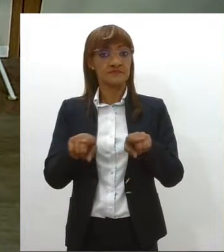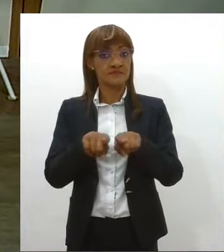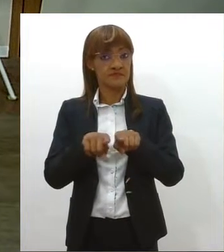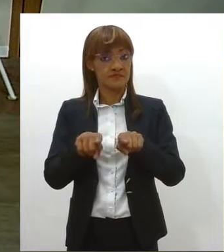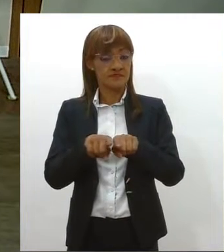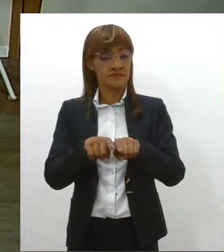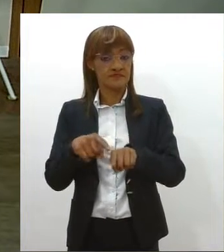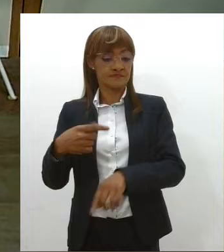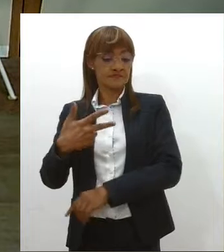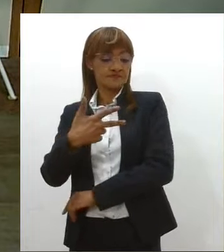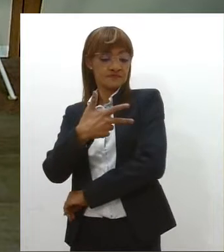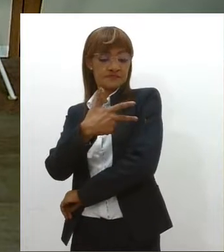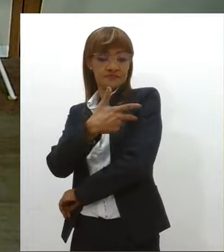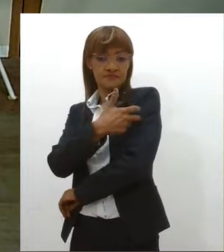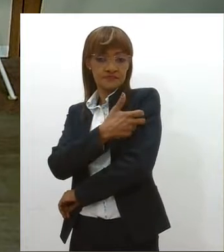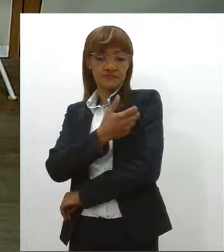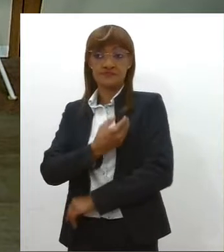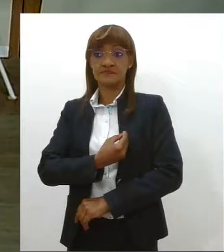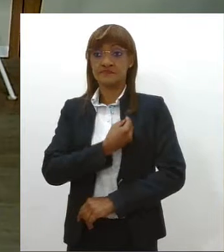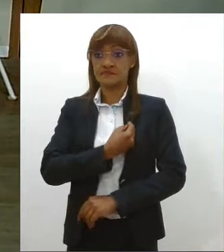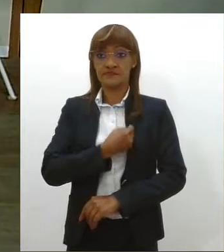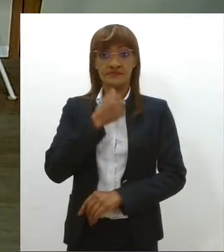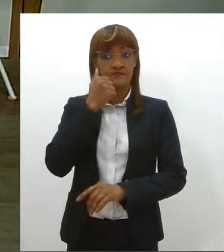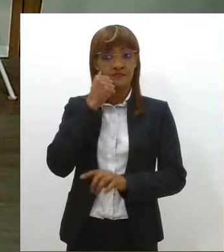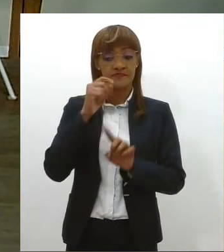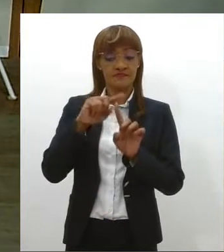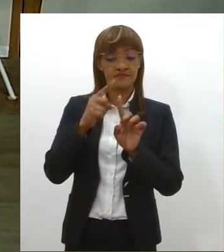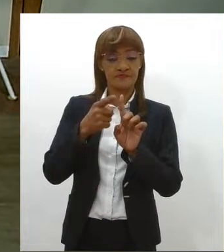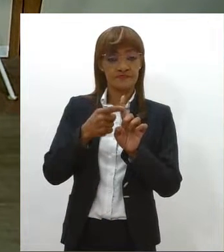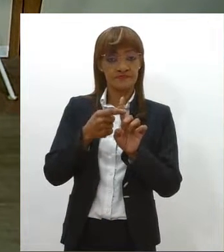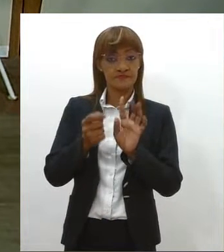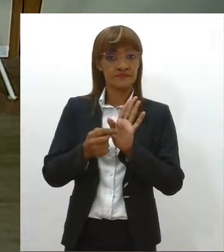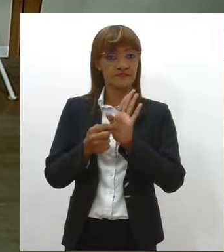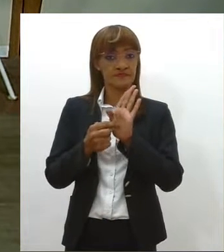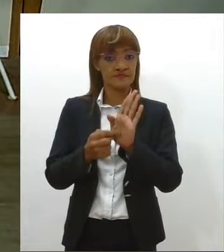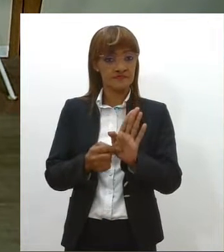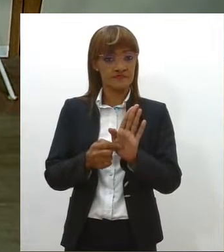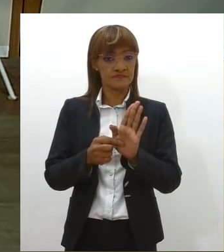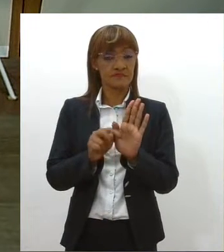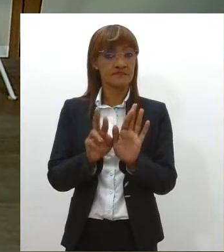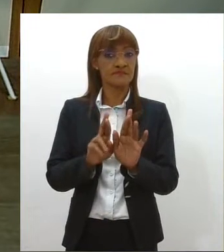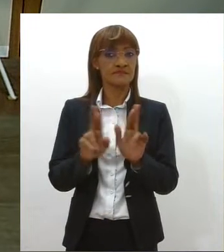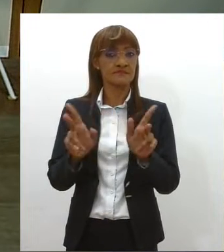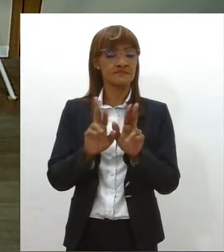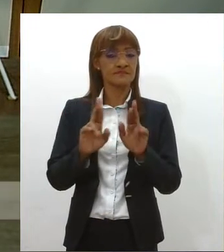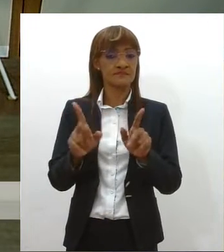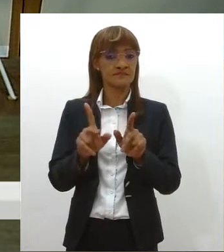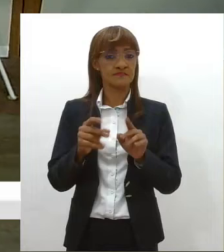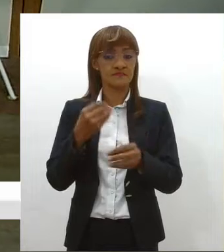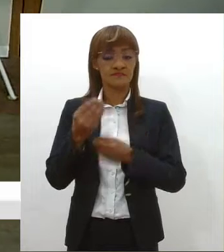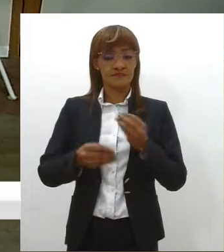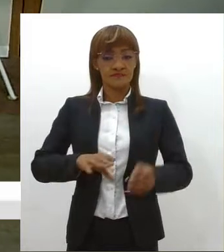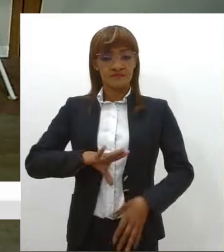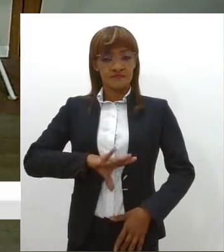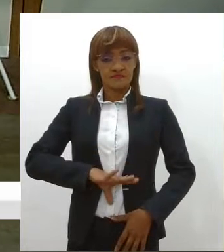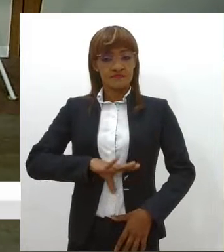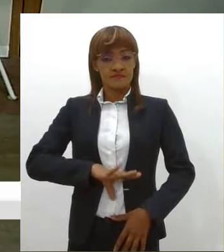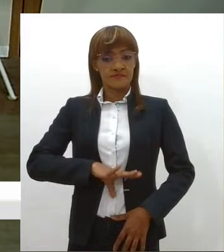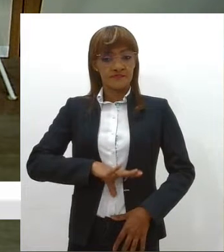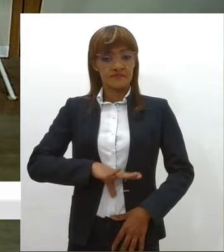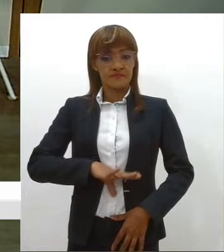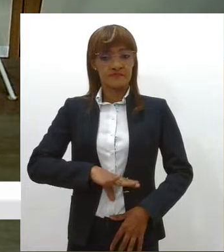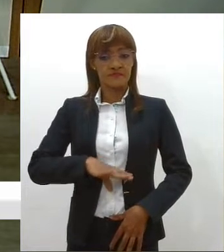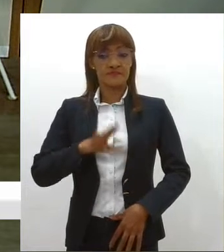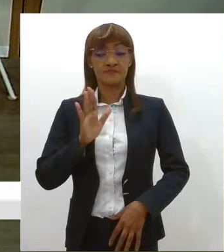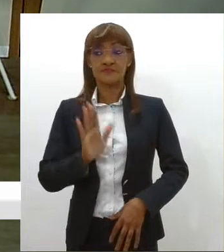vida reprodutiva das mulheres mostram alterações sobre o ciclo menstrual. Estas mudanças podem